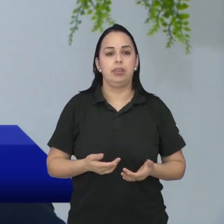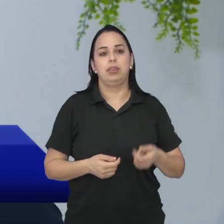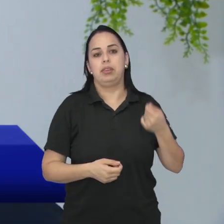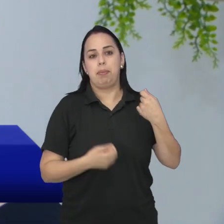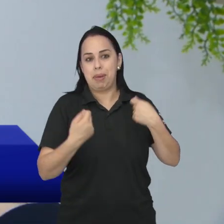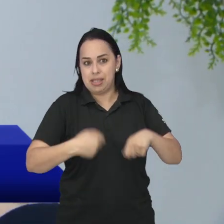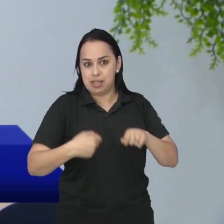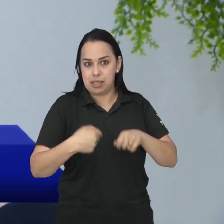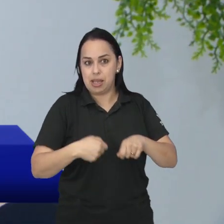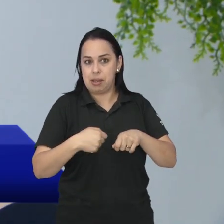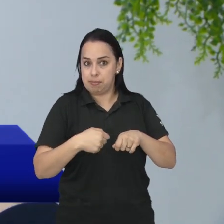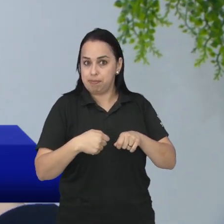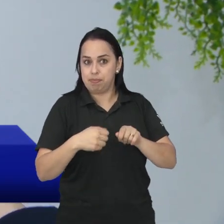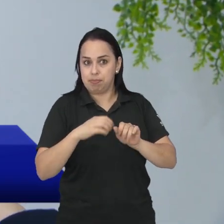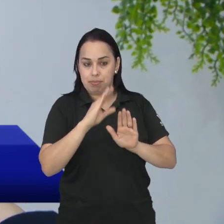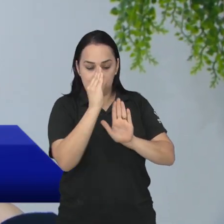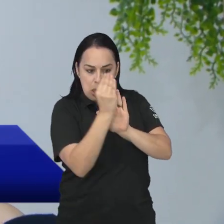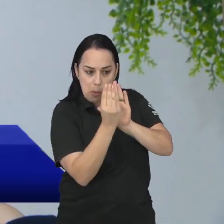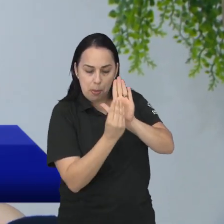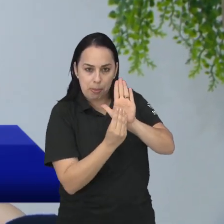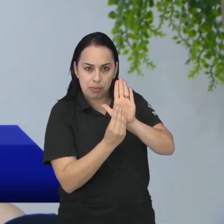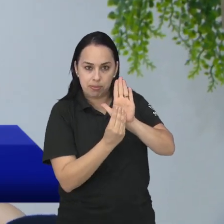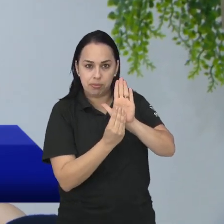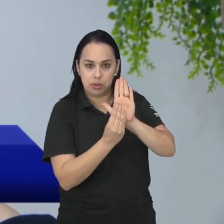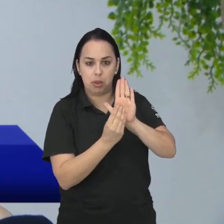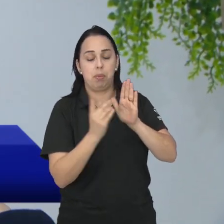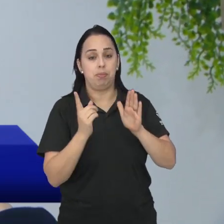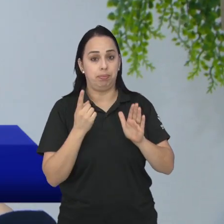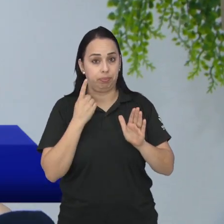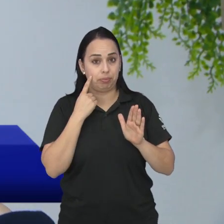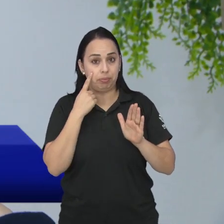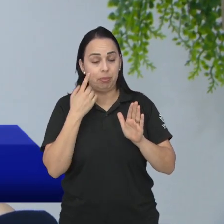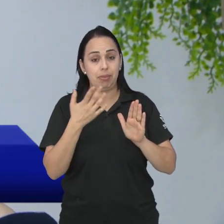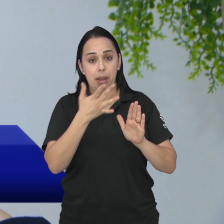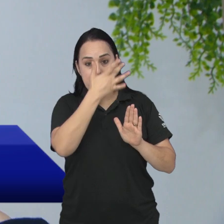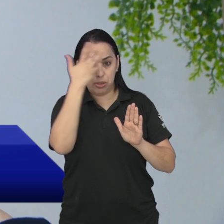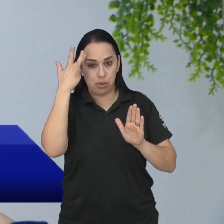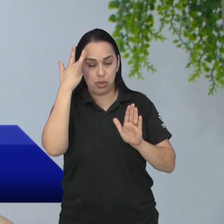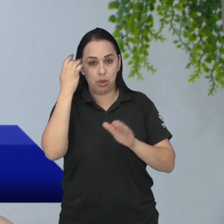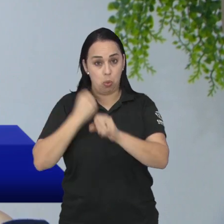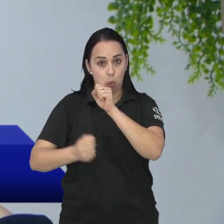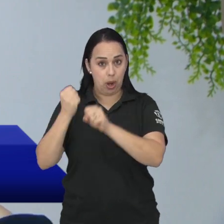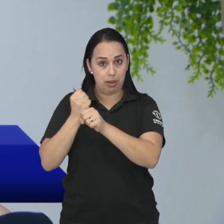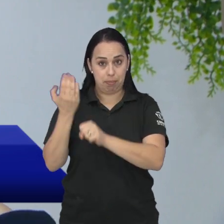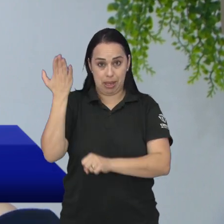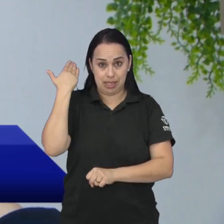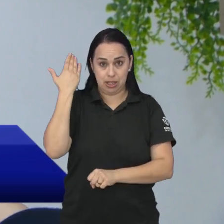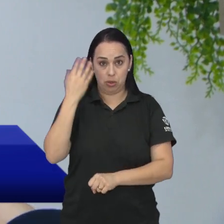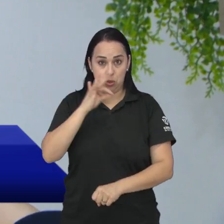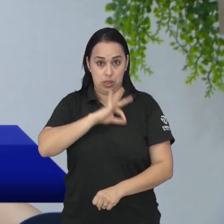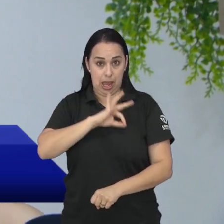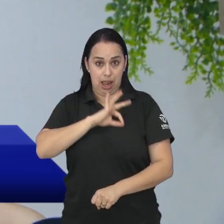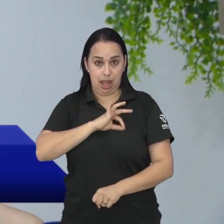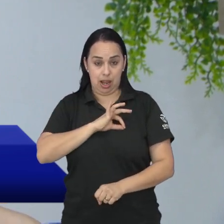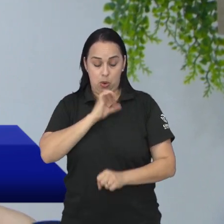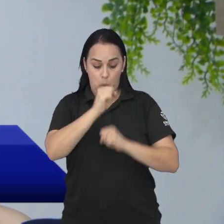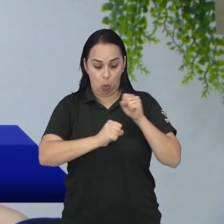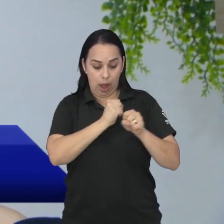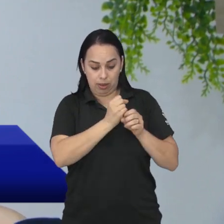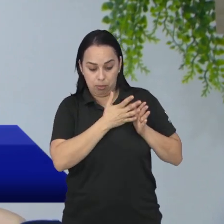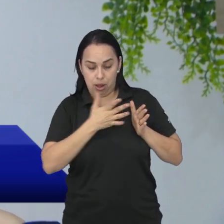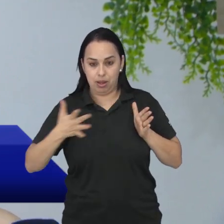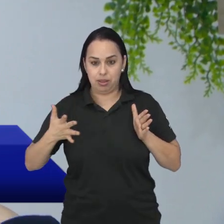necessário declarar quem se enquadra em uma ou mais dessas situações. Então, a pessoa que ano passado recebeu mais do que R$